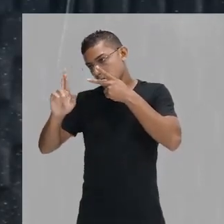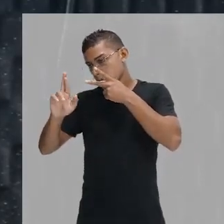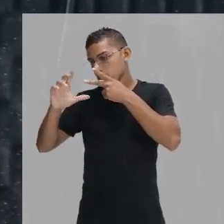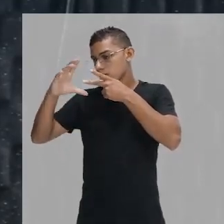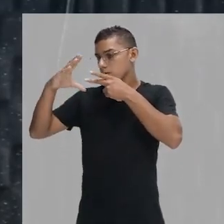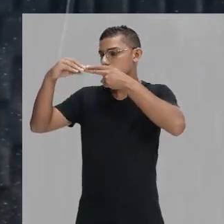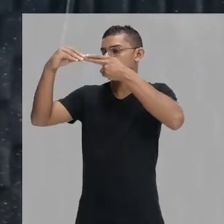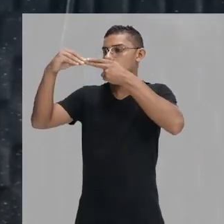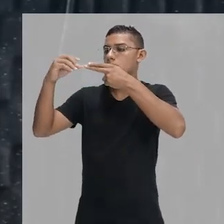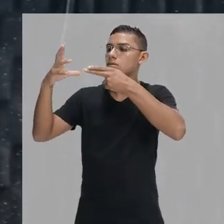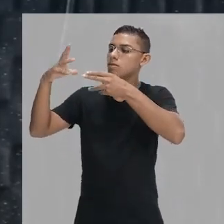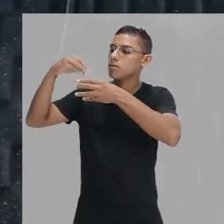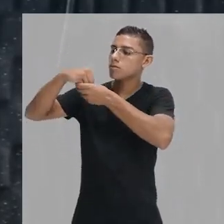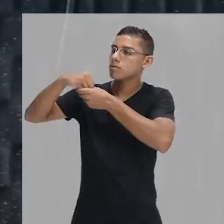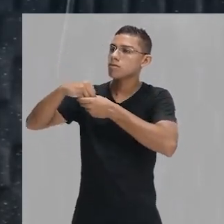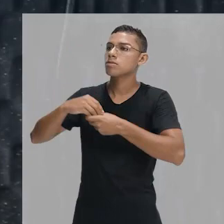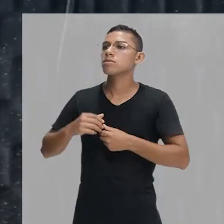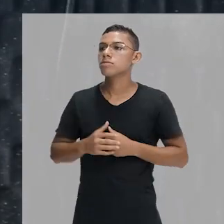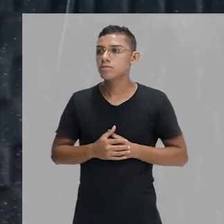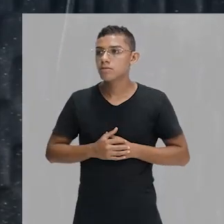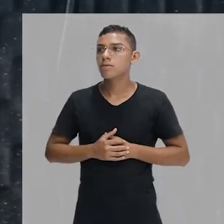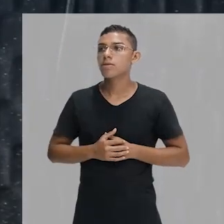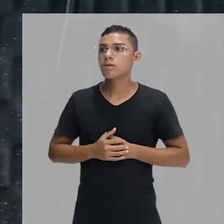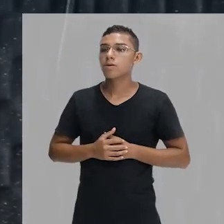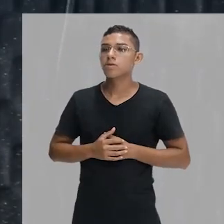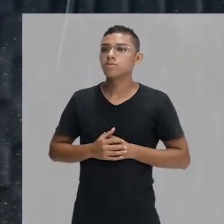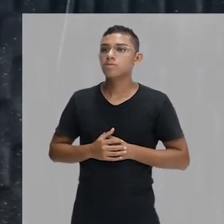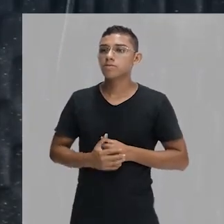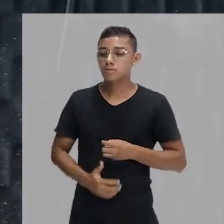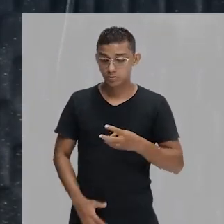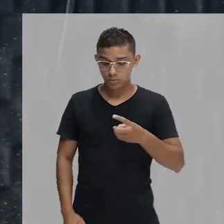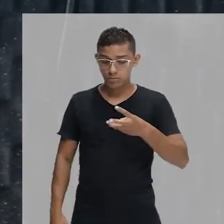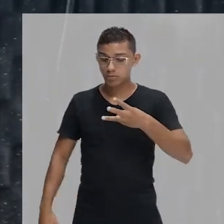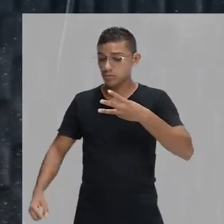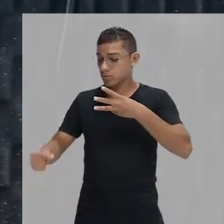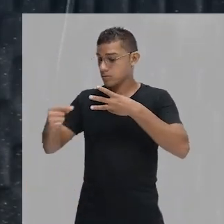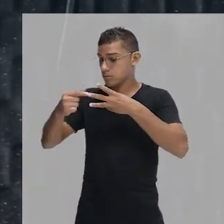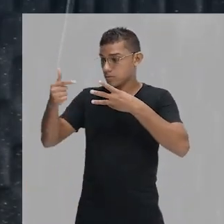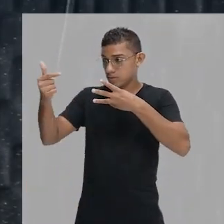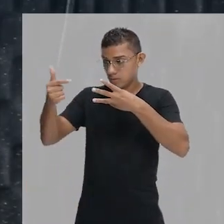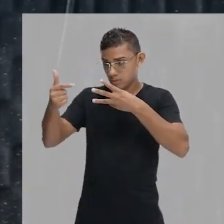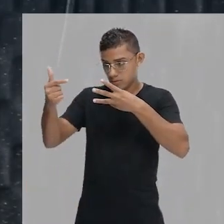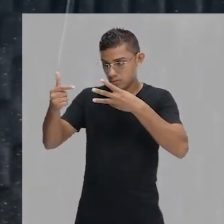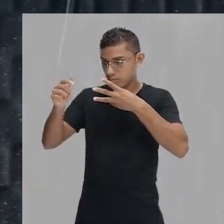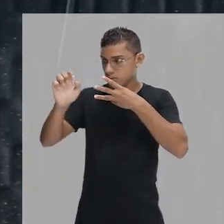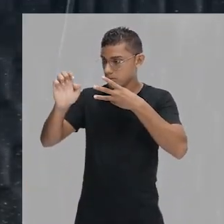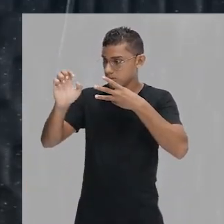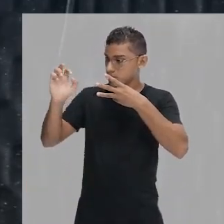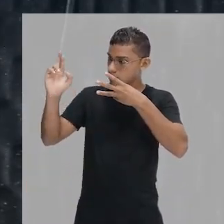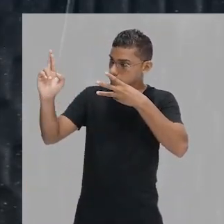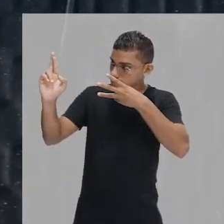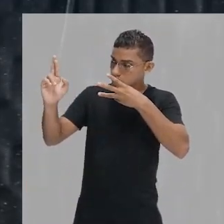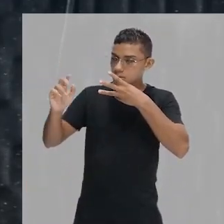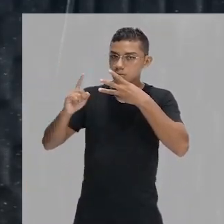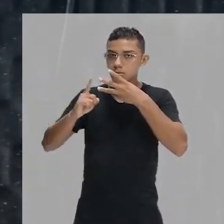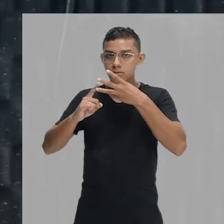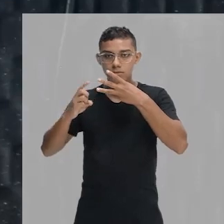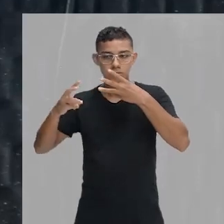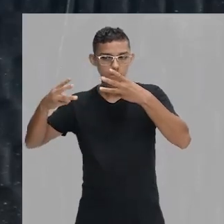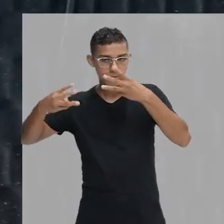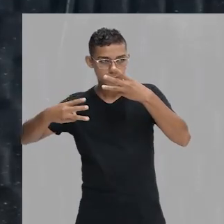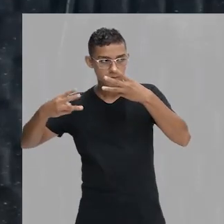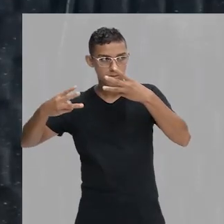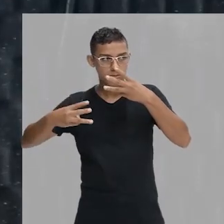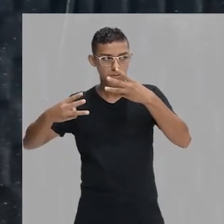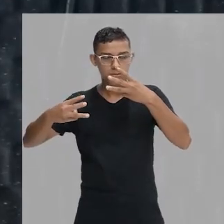ER, quanto a conjugação de terceira terminação, de terceira conjugação IR, são